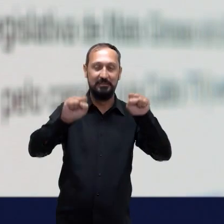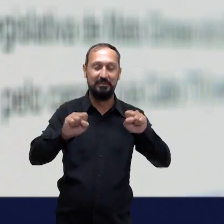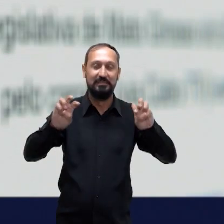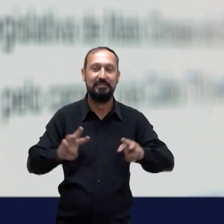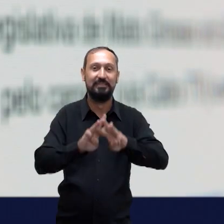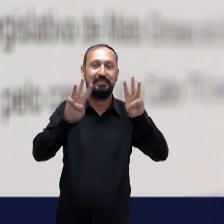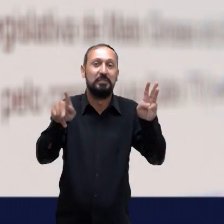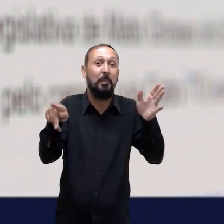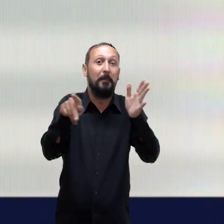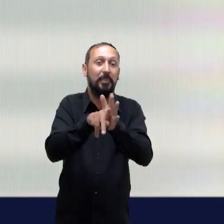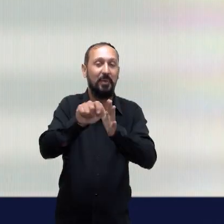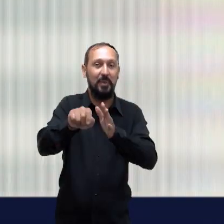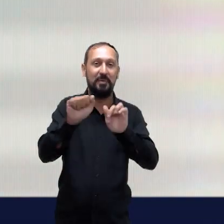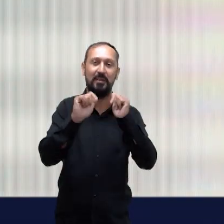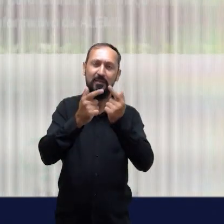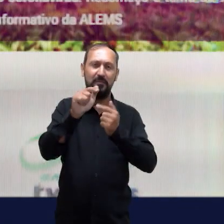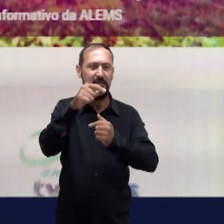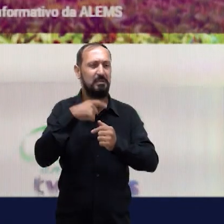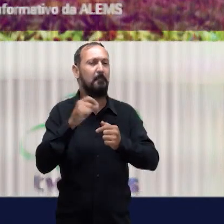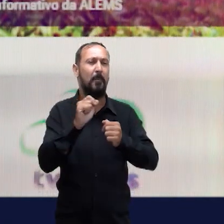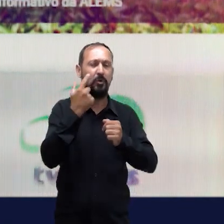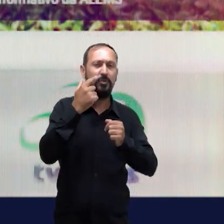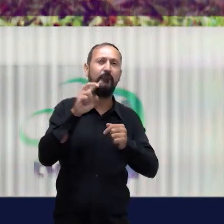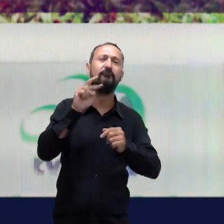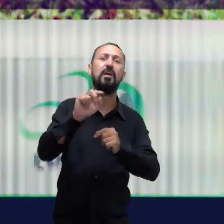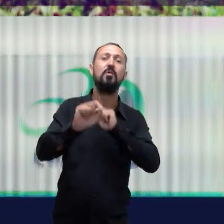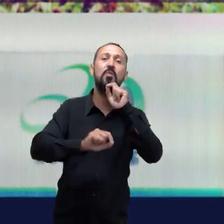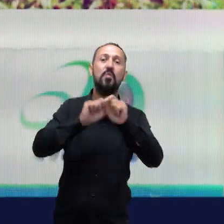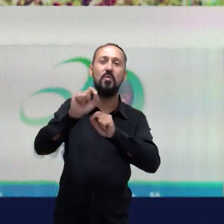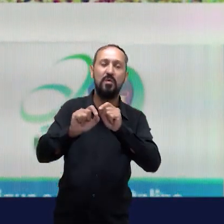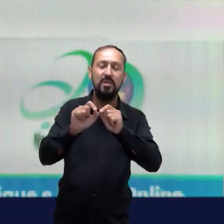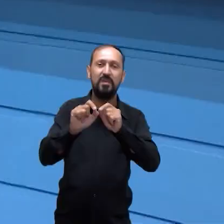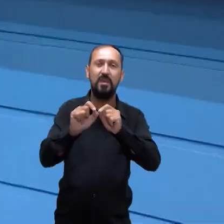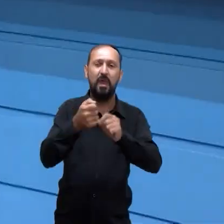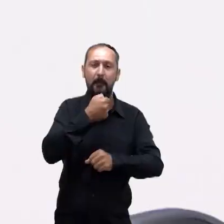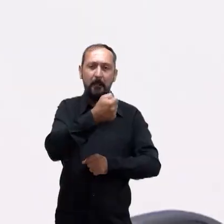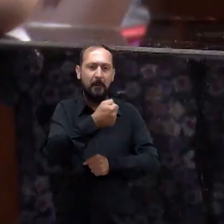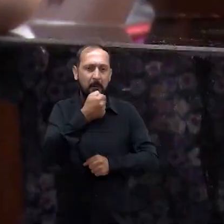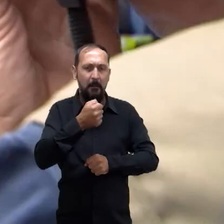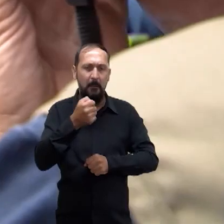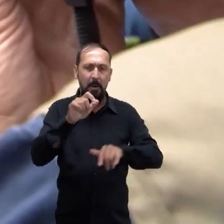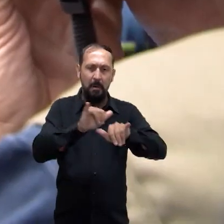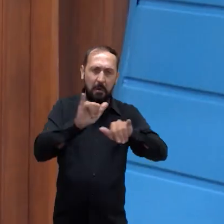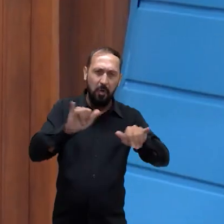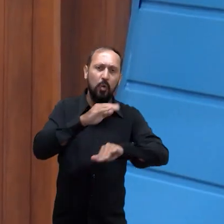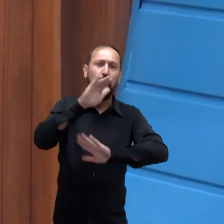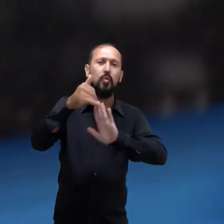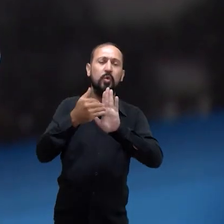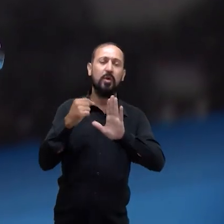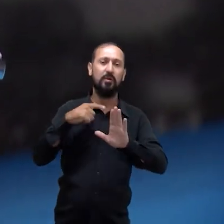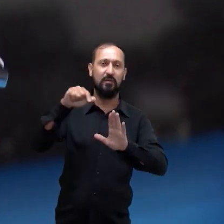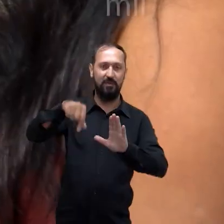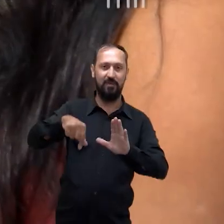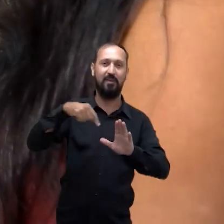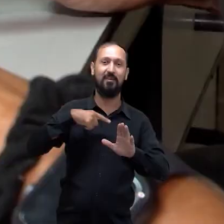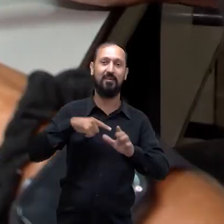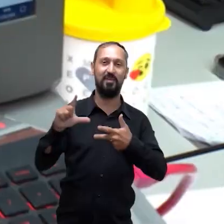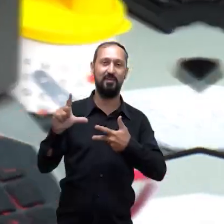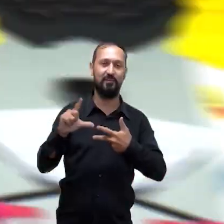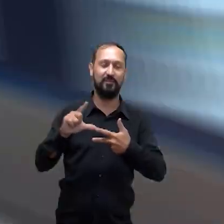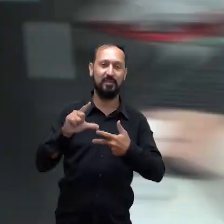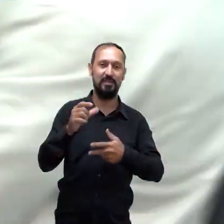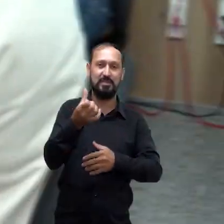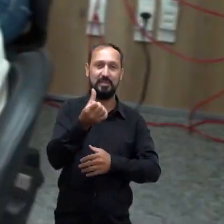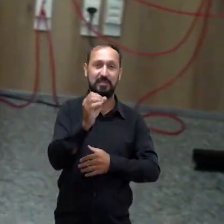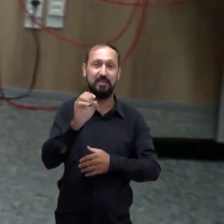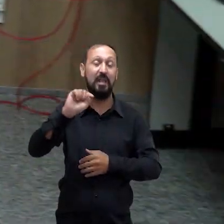oficial da Assembleia. Aqui você tem acesso à cobertura jornalística de tudo o que acontece no Legislativo. Com